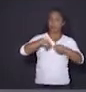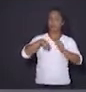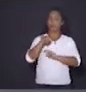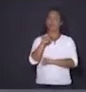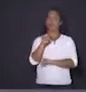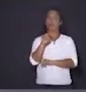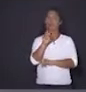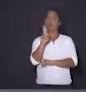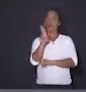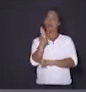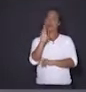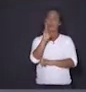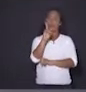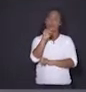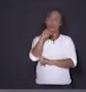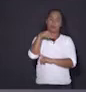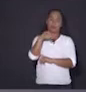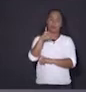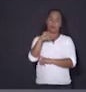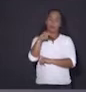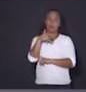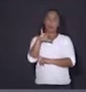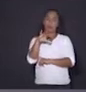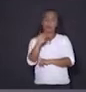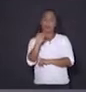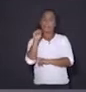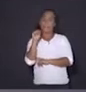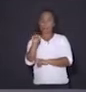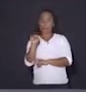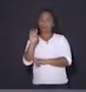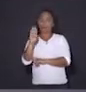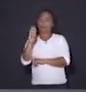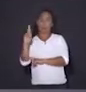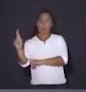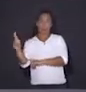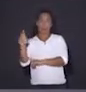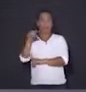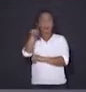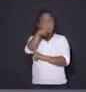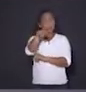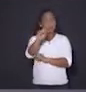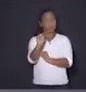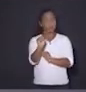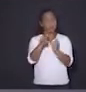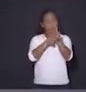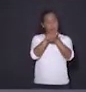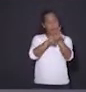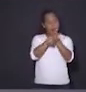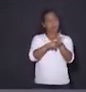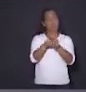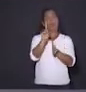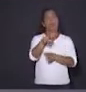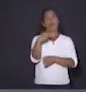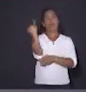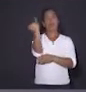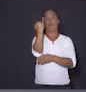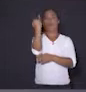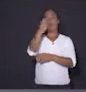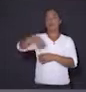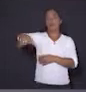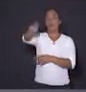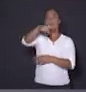ponto br saibam mais sobre esse comitê é muito importante é para a governança da internet no país de forma participativa